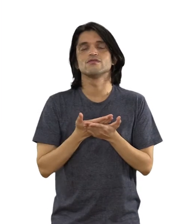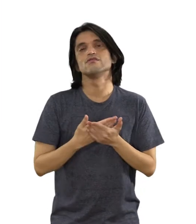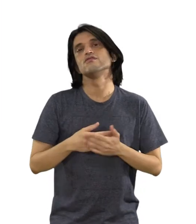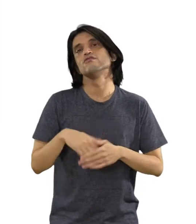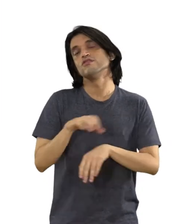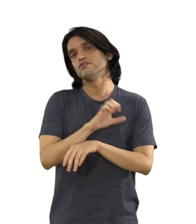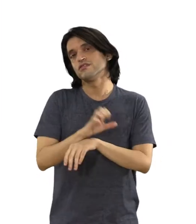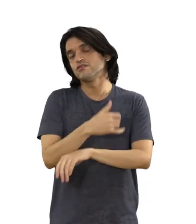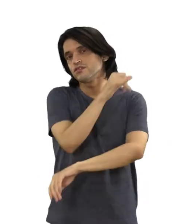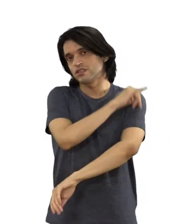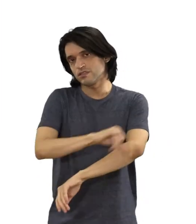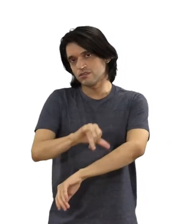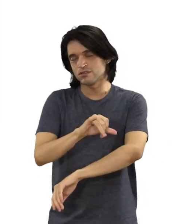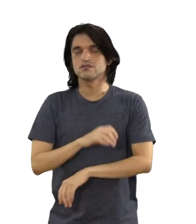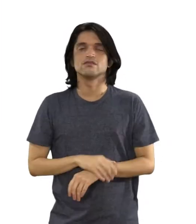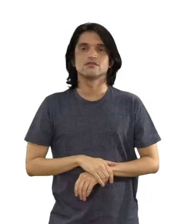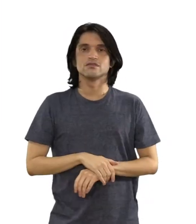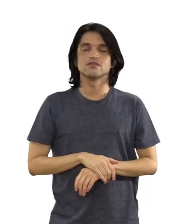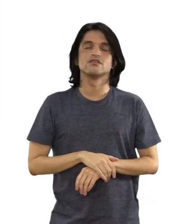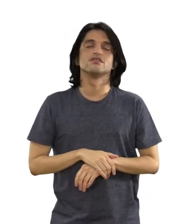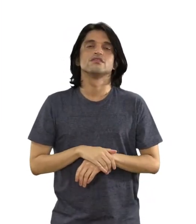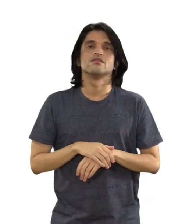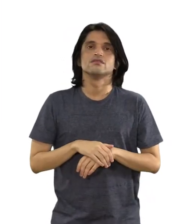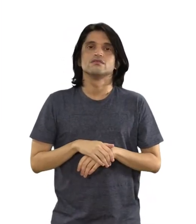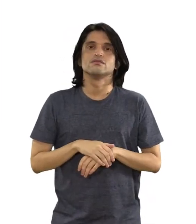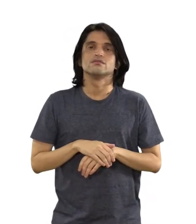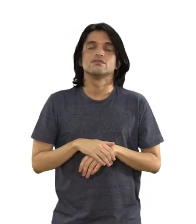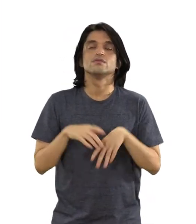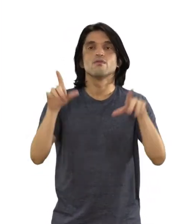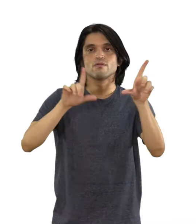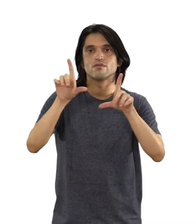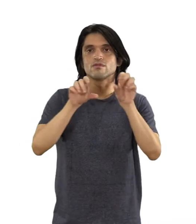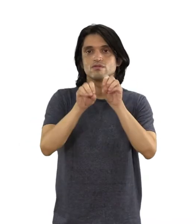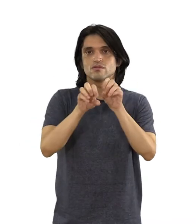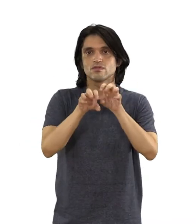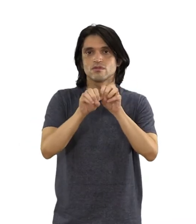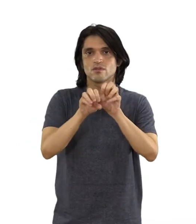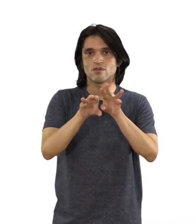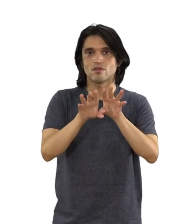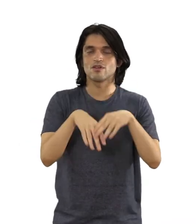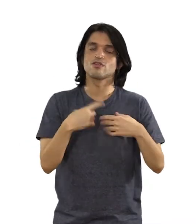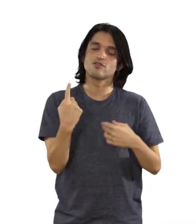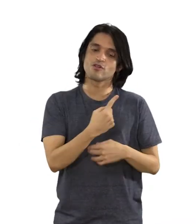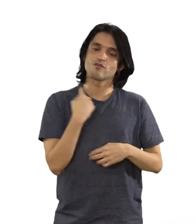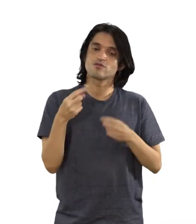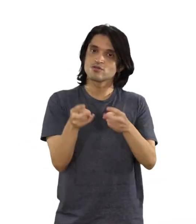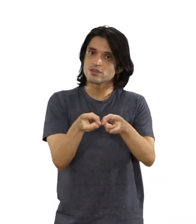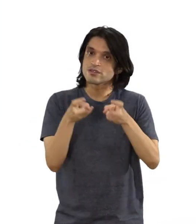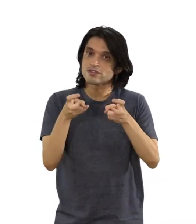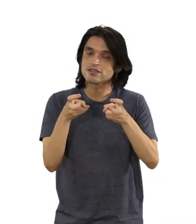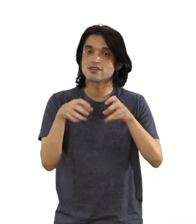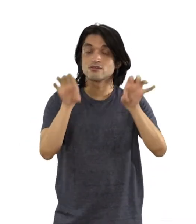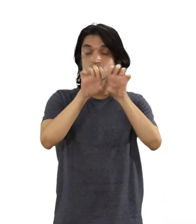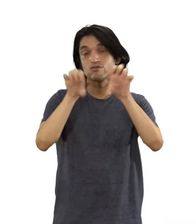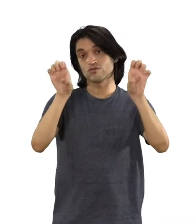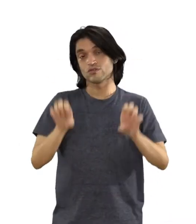Educação do Estado do Rio de Janeiro. Nesta videoaula, vamos reconhecer a